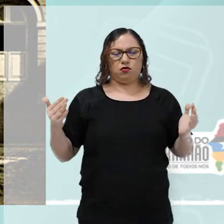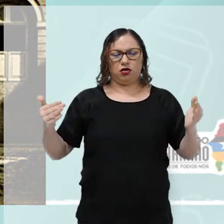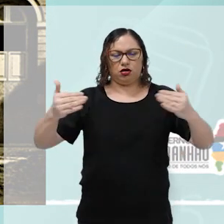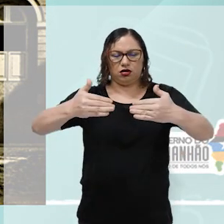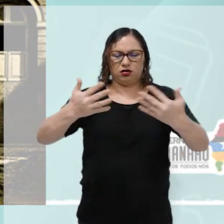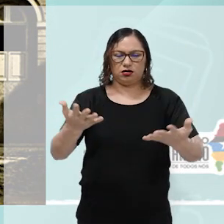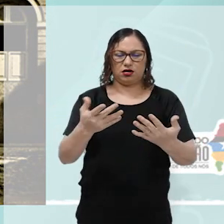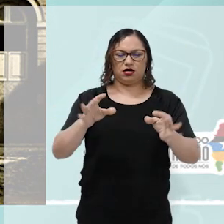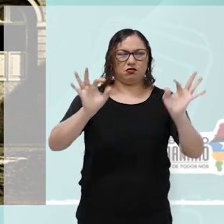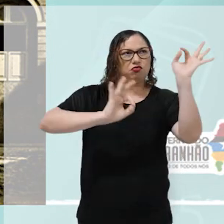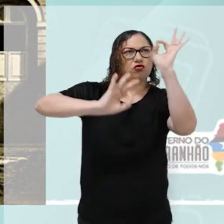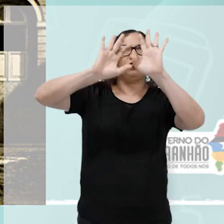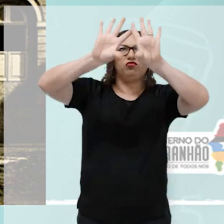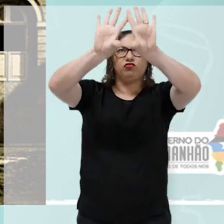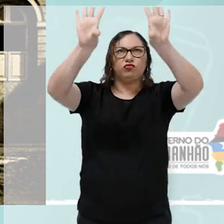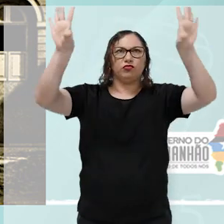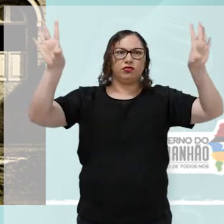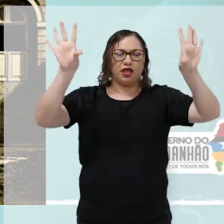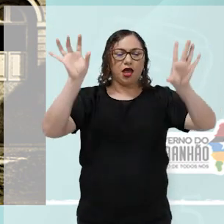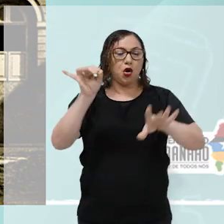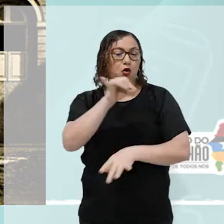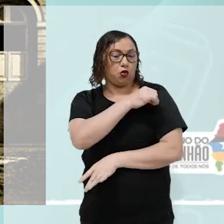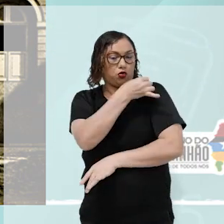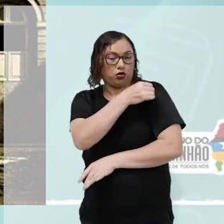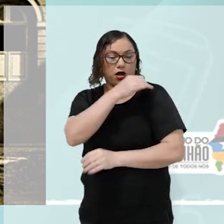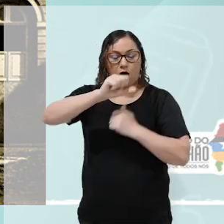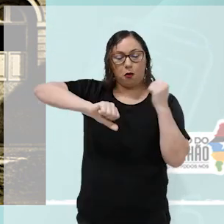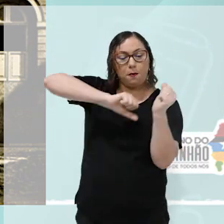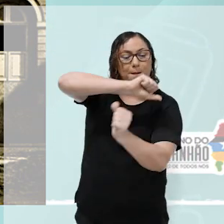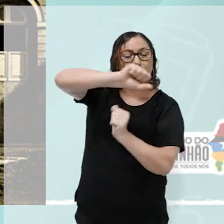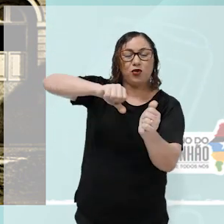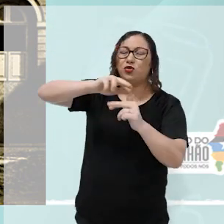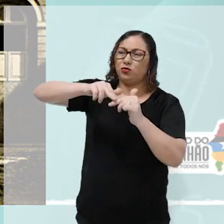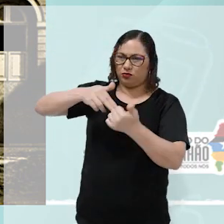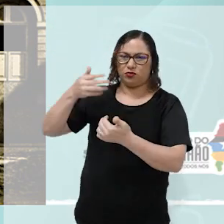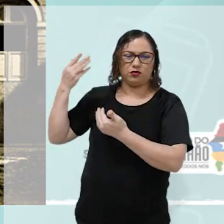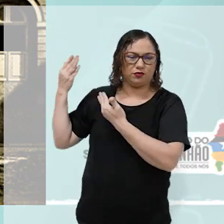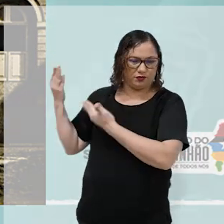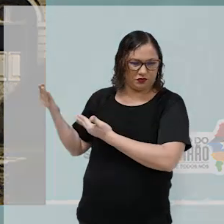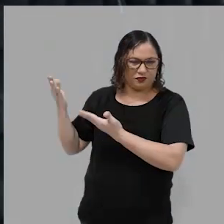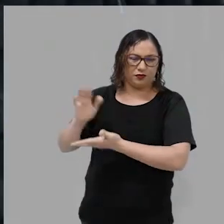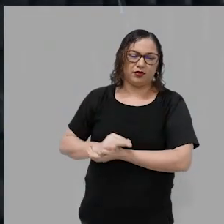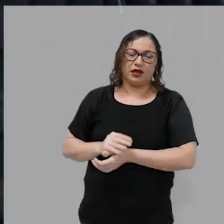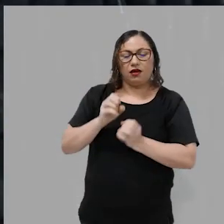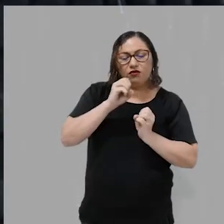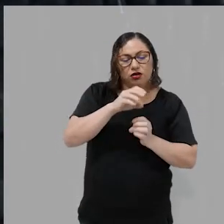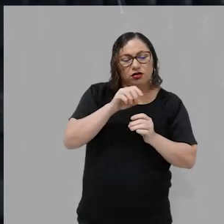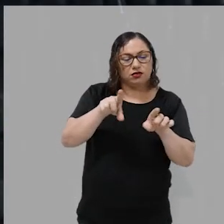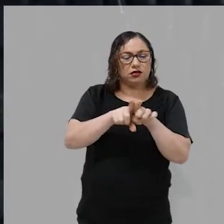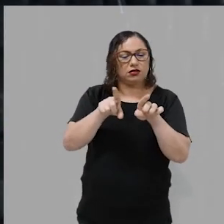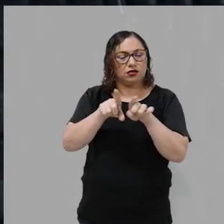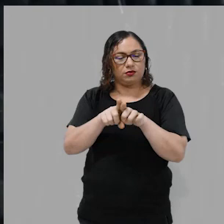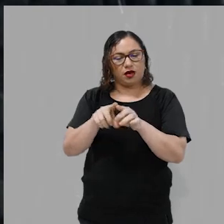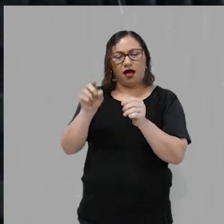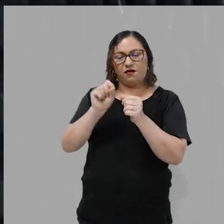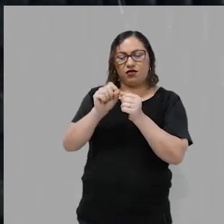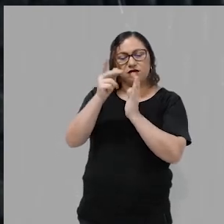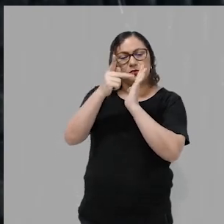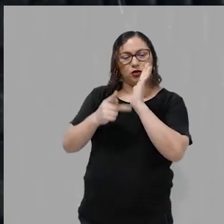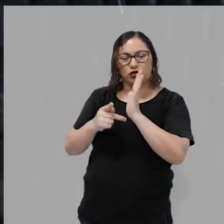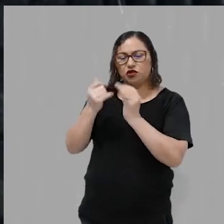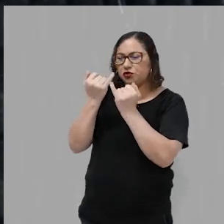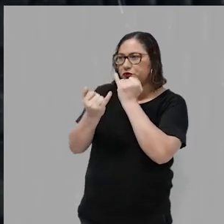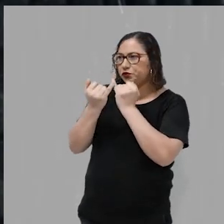obra dele, né? O Rio de Janeiro daquela época mudou em função dele e de outros arquitetos que foram ensinados por ele a fazer projetos